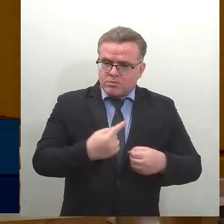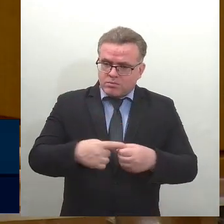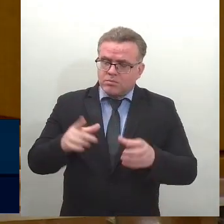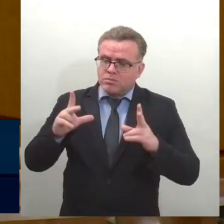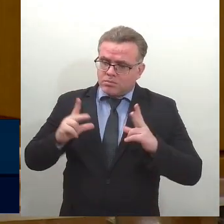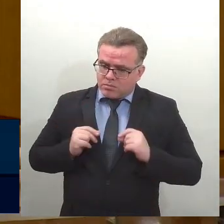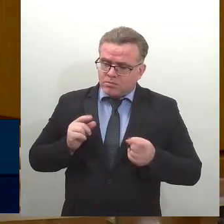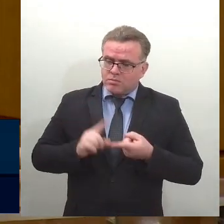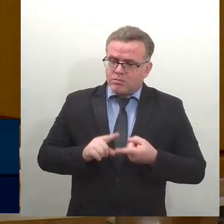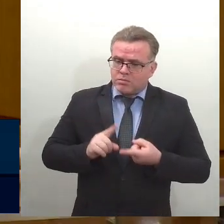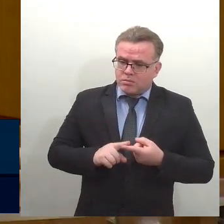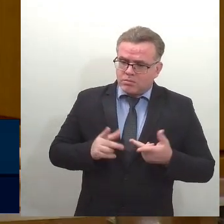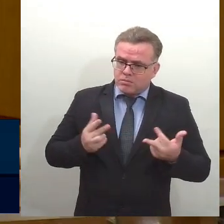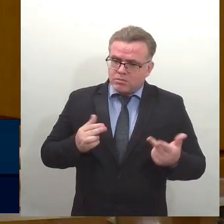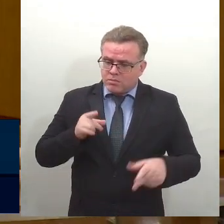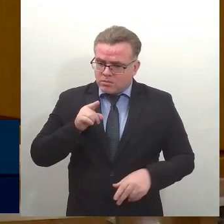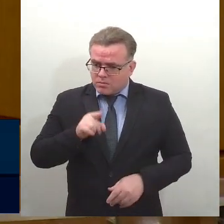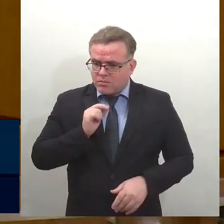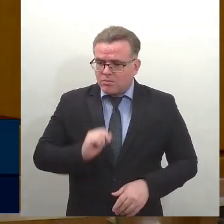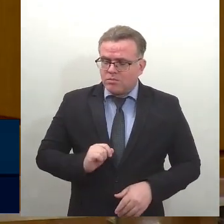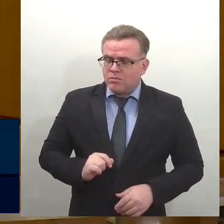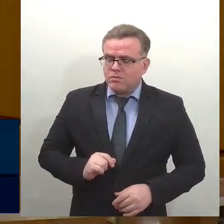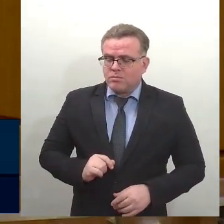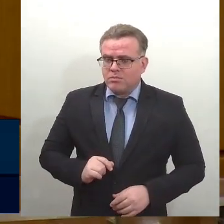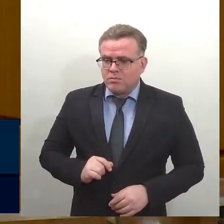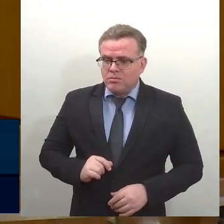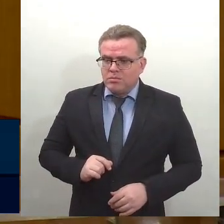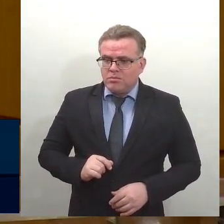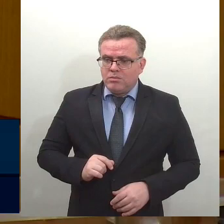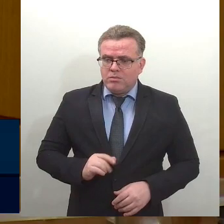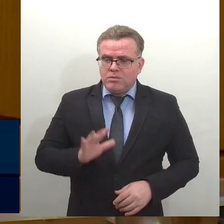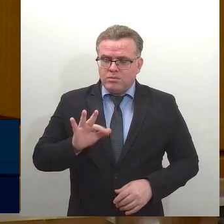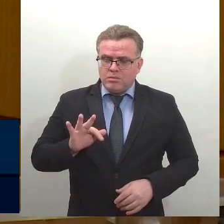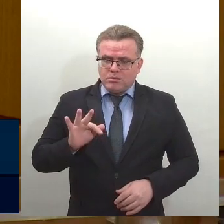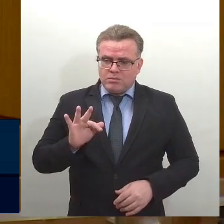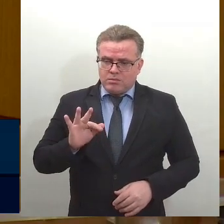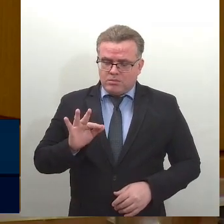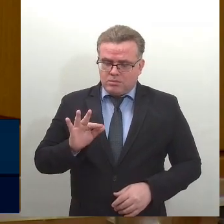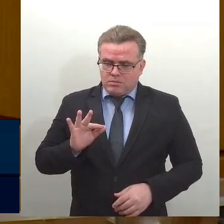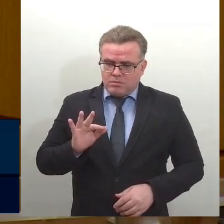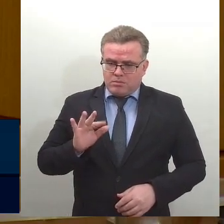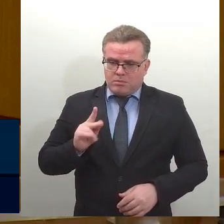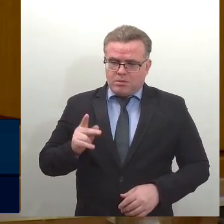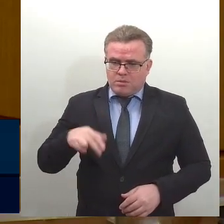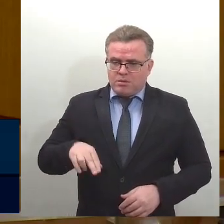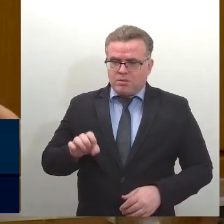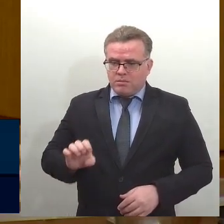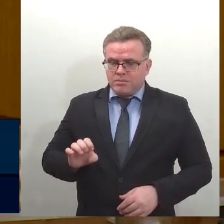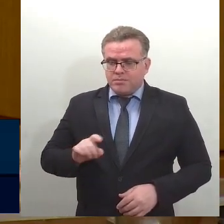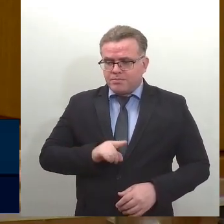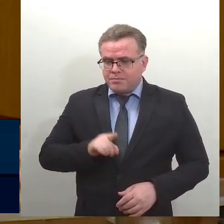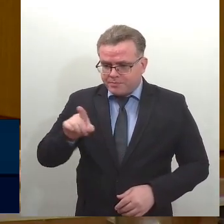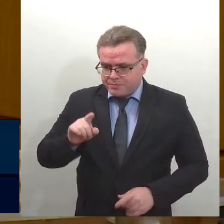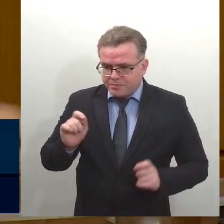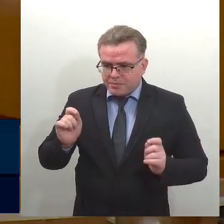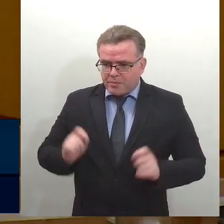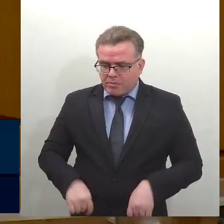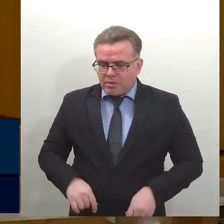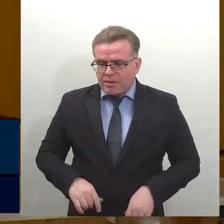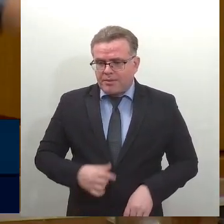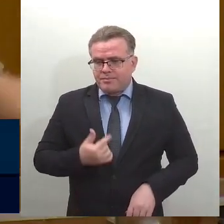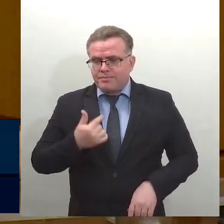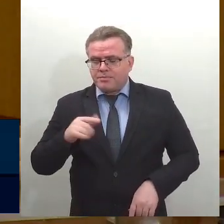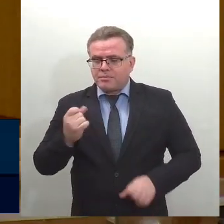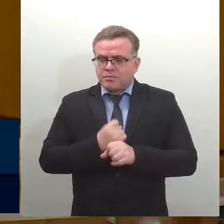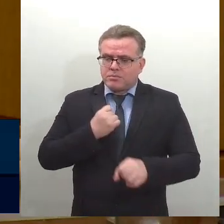FNDE. Se retomamos obras totalmente paralisadas, como algumas que eu